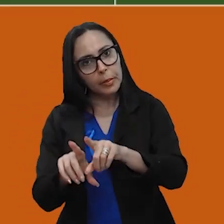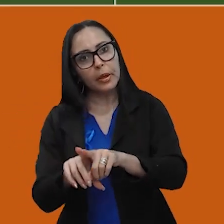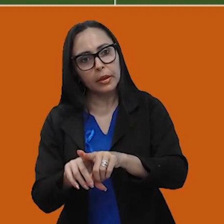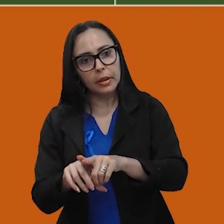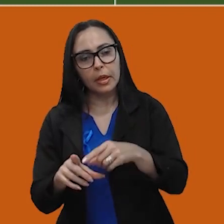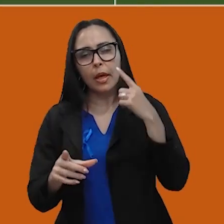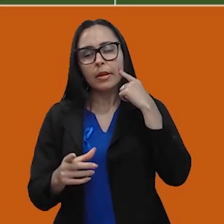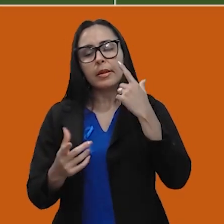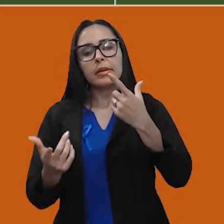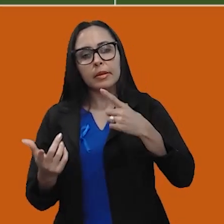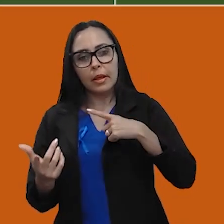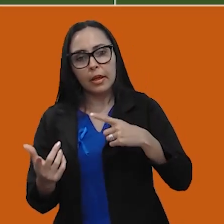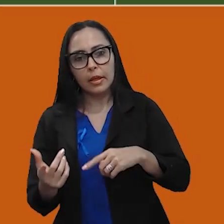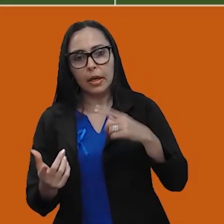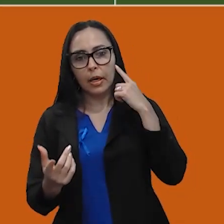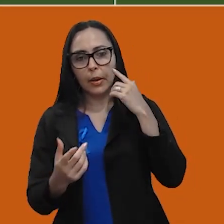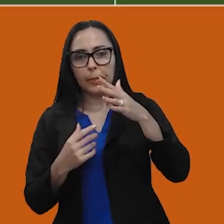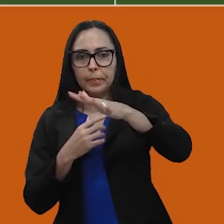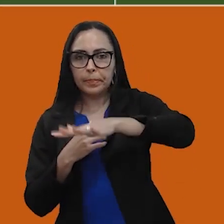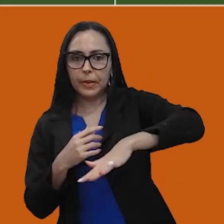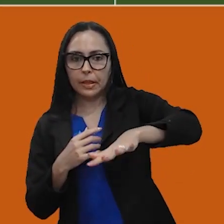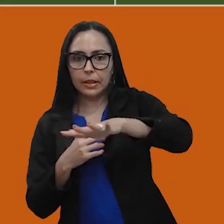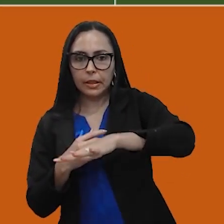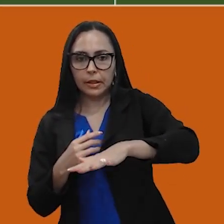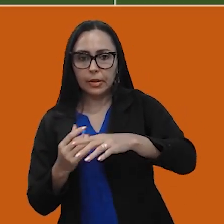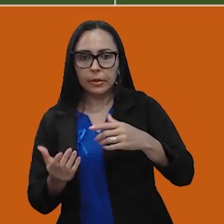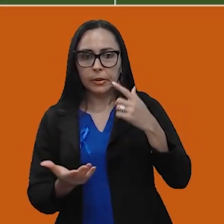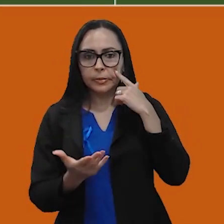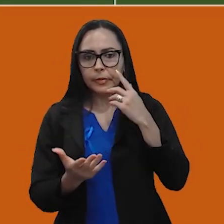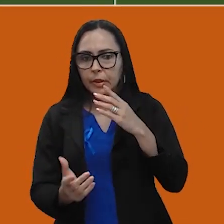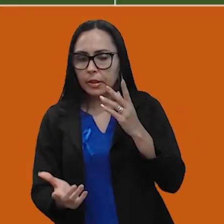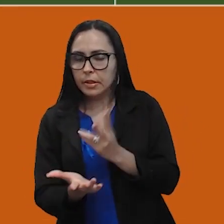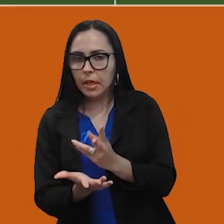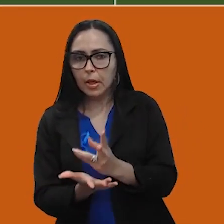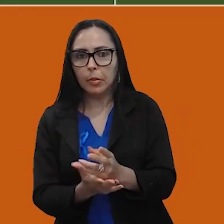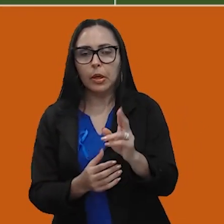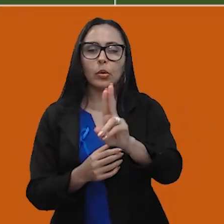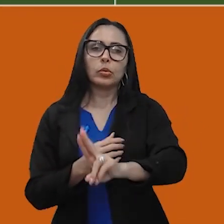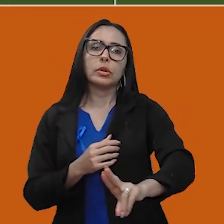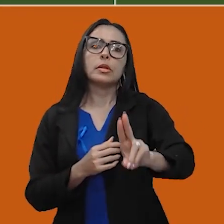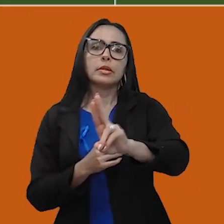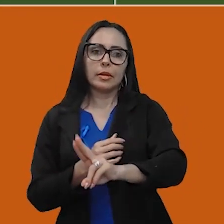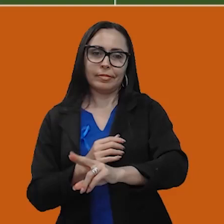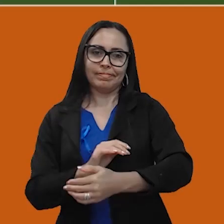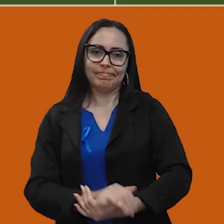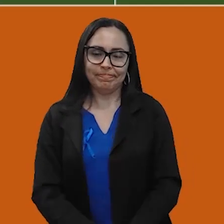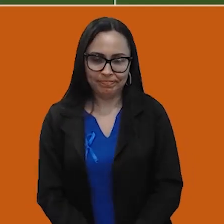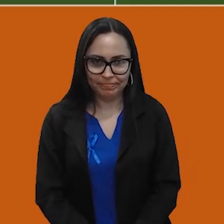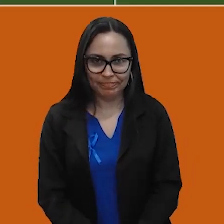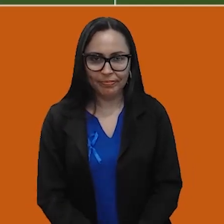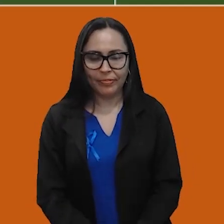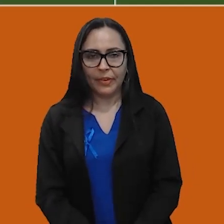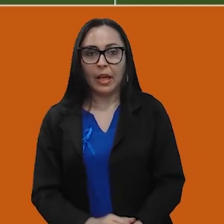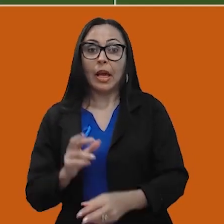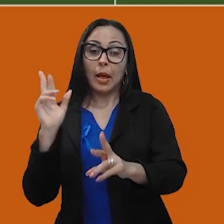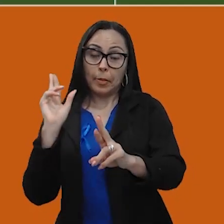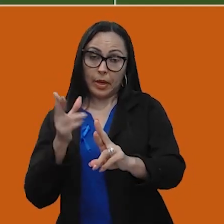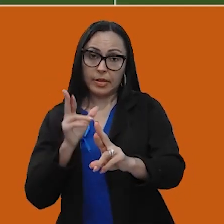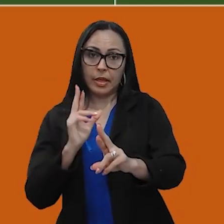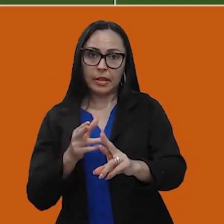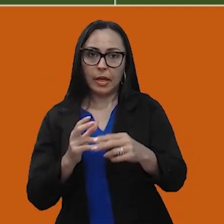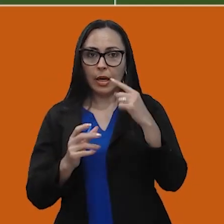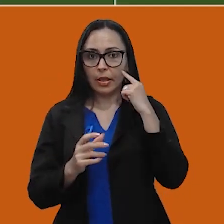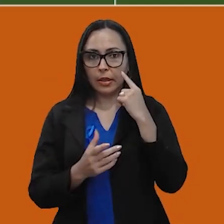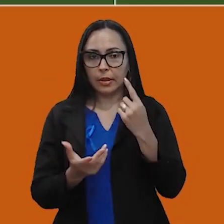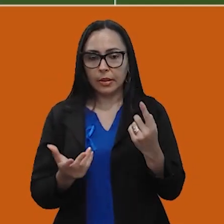a unidade de medida sendo sempre utilizando seus múltiplos, sendo apresentada para a gente, trazendo seus múltiplos.